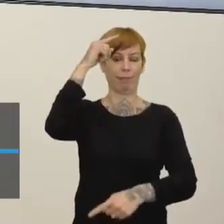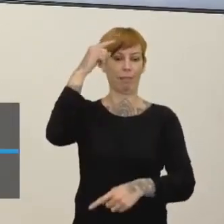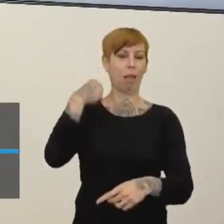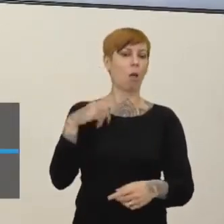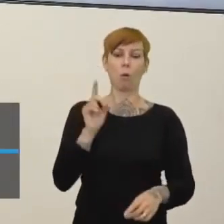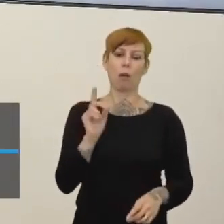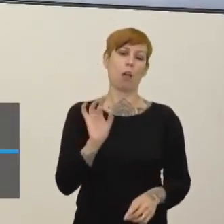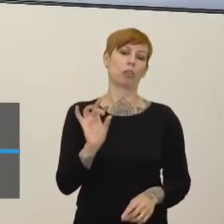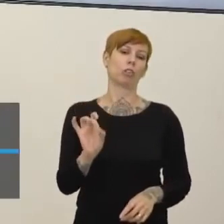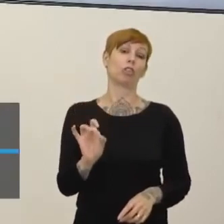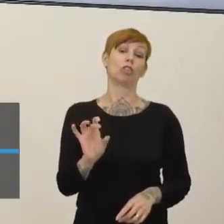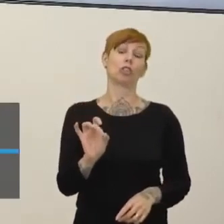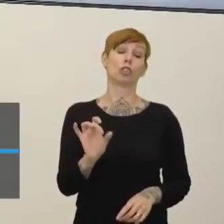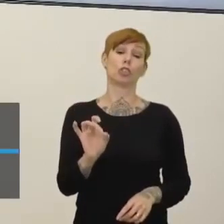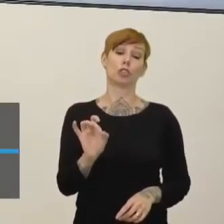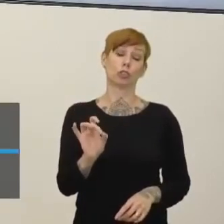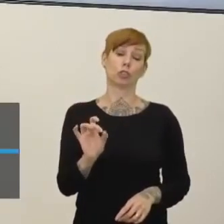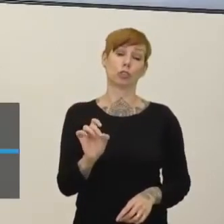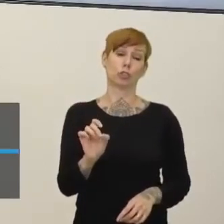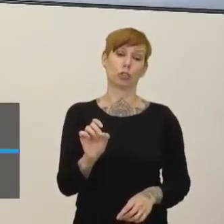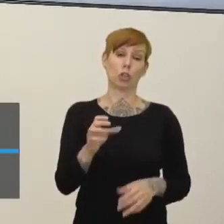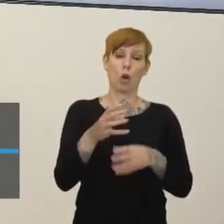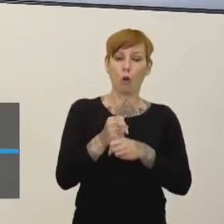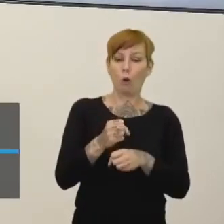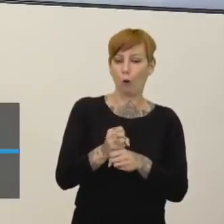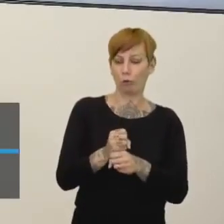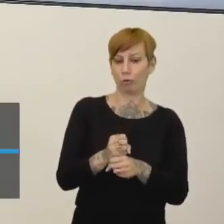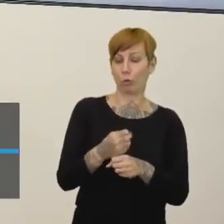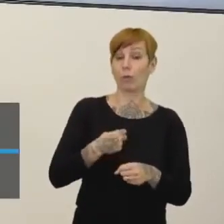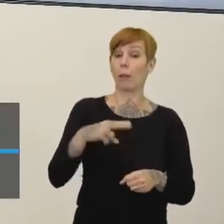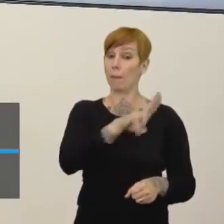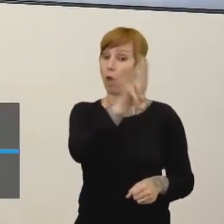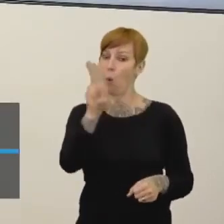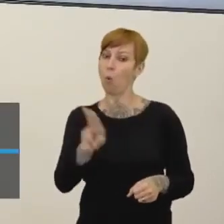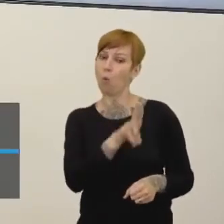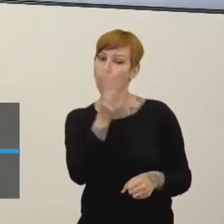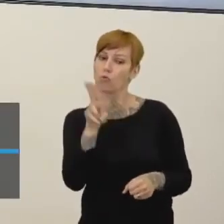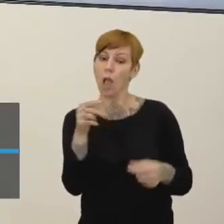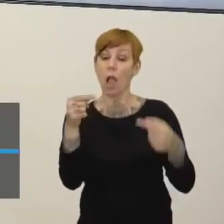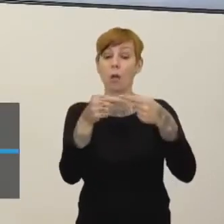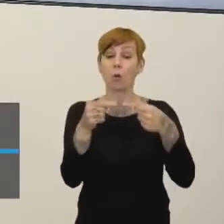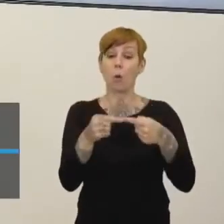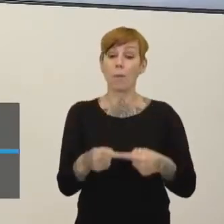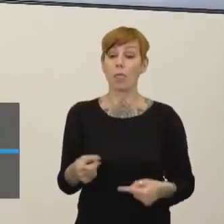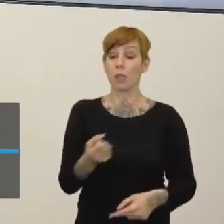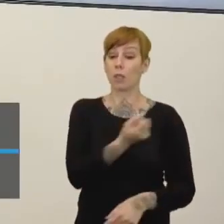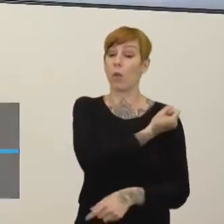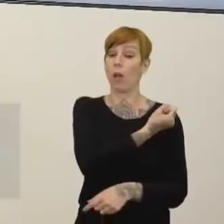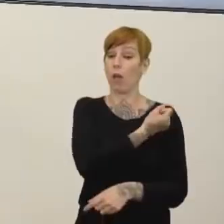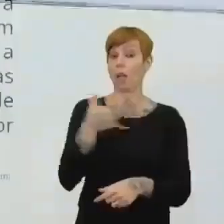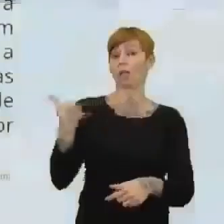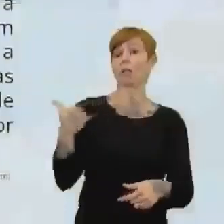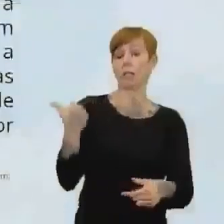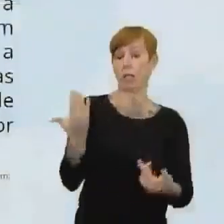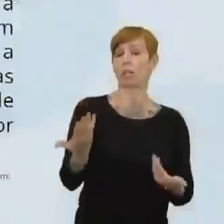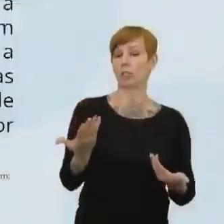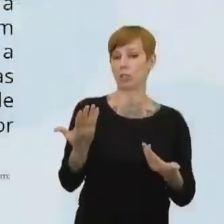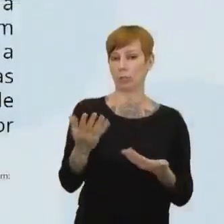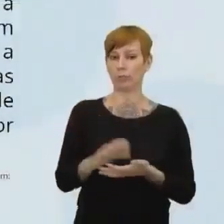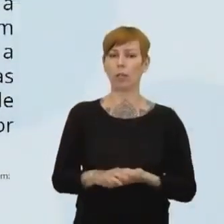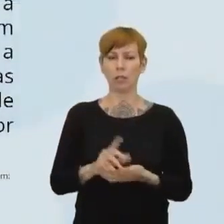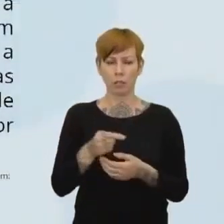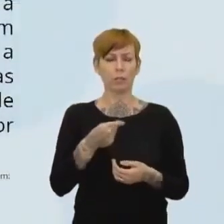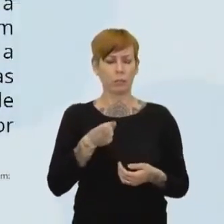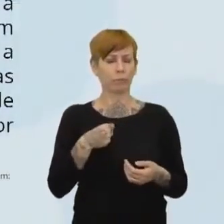né? É aquele que sabe usar matemática de maneira avançada aí para a sua faixa etária e estudo. Vamos continuar com esse texto aí para entender